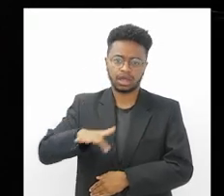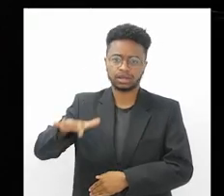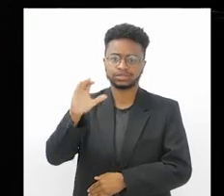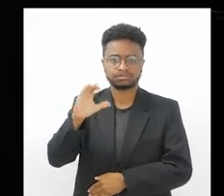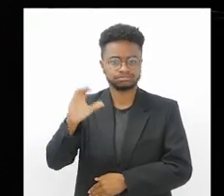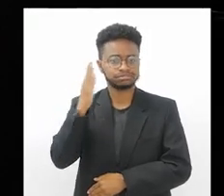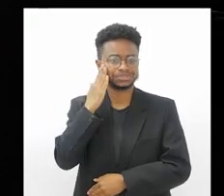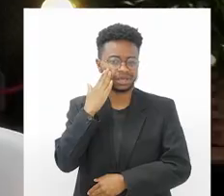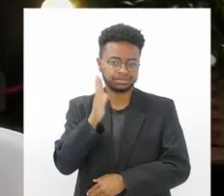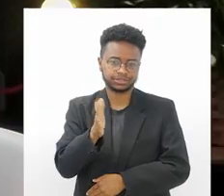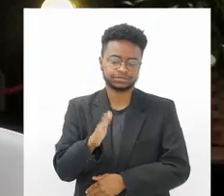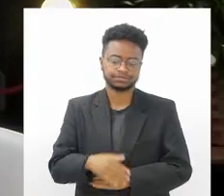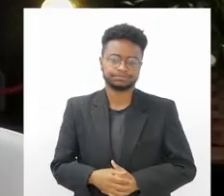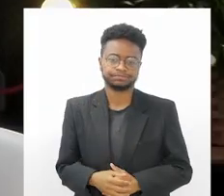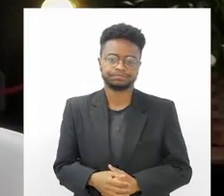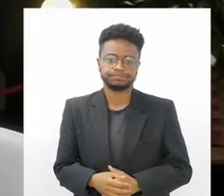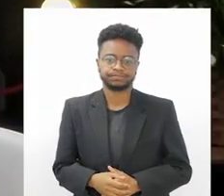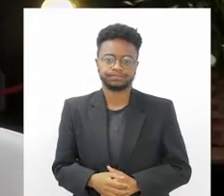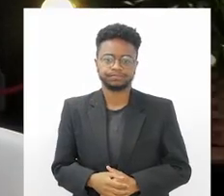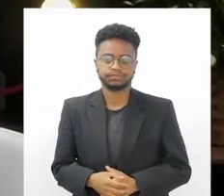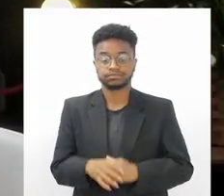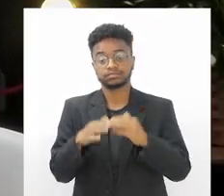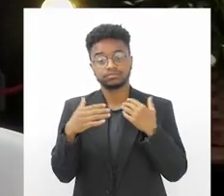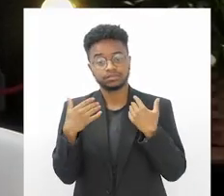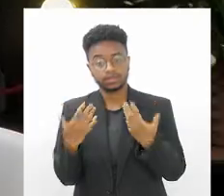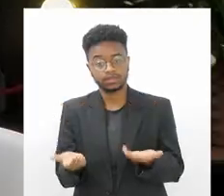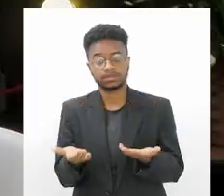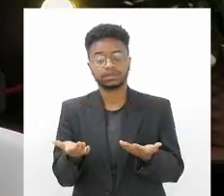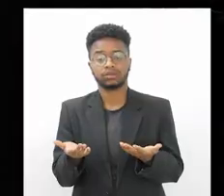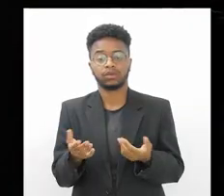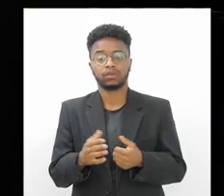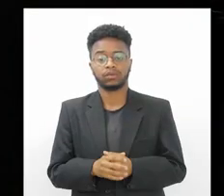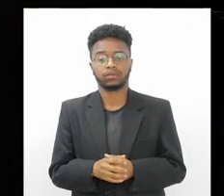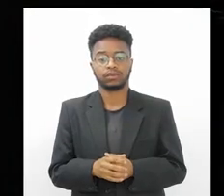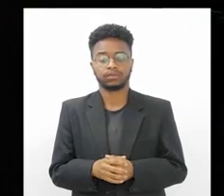de vista da ciência, da pesquisa, né? Então,